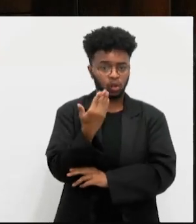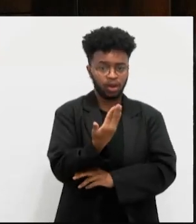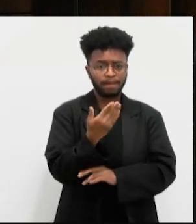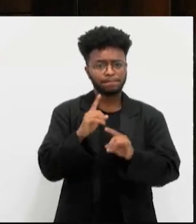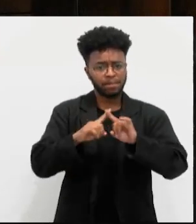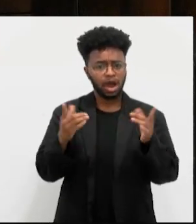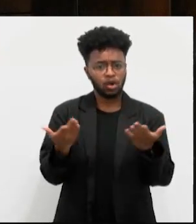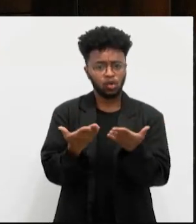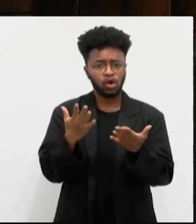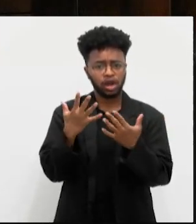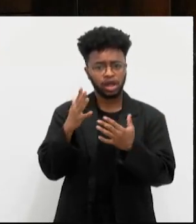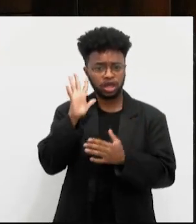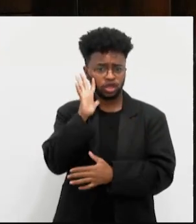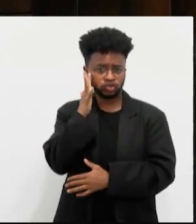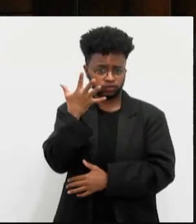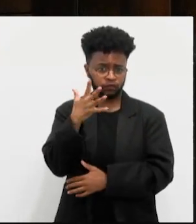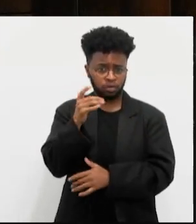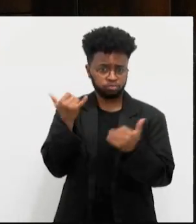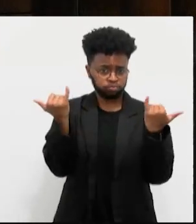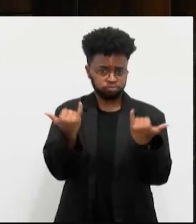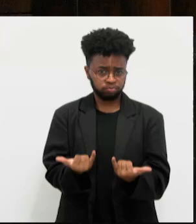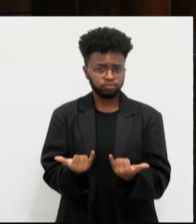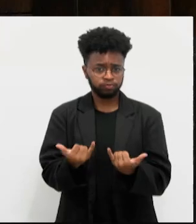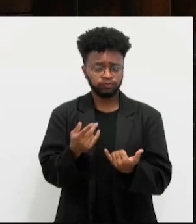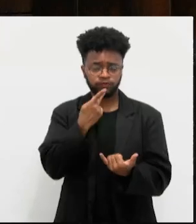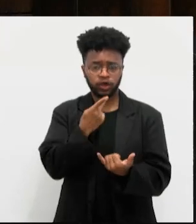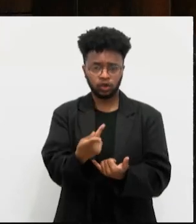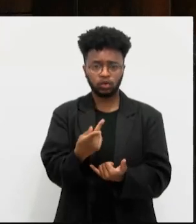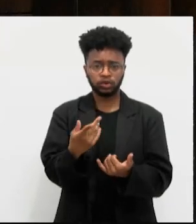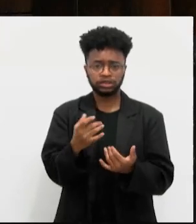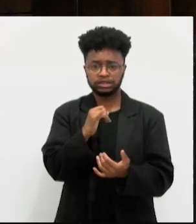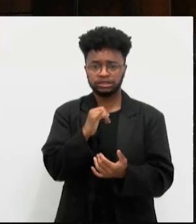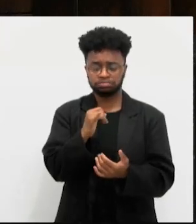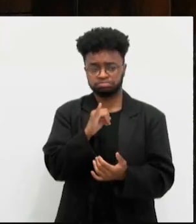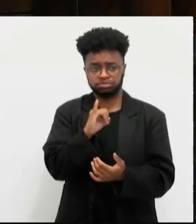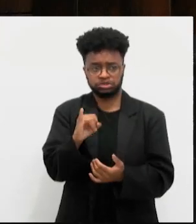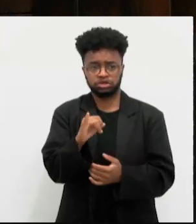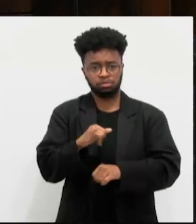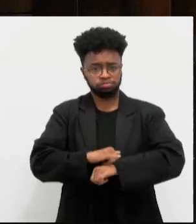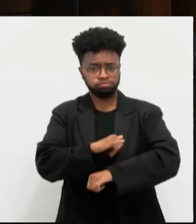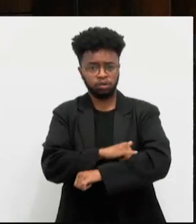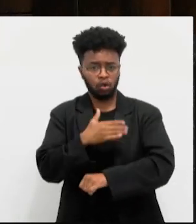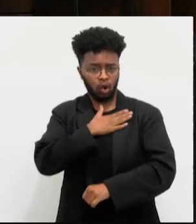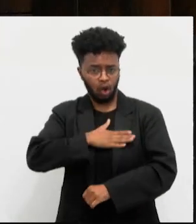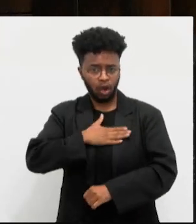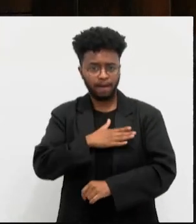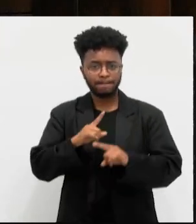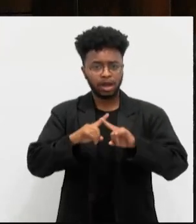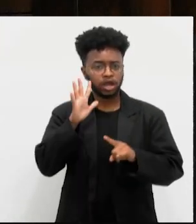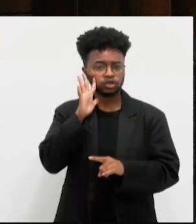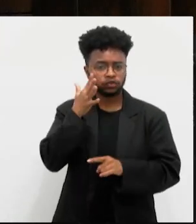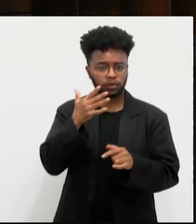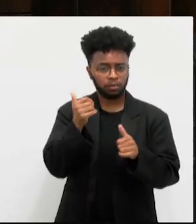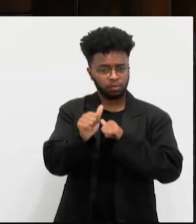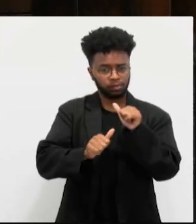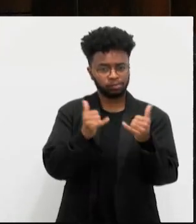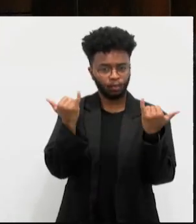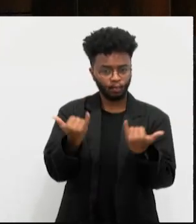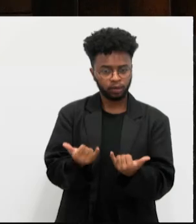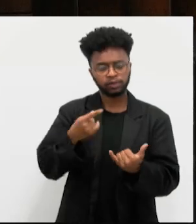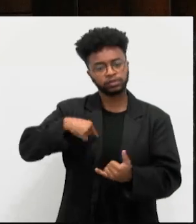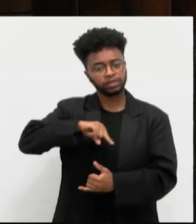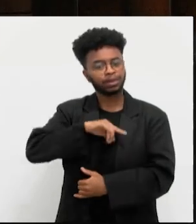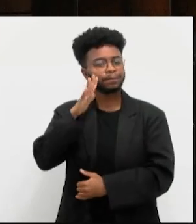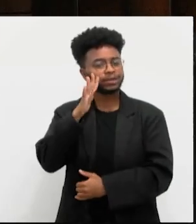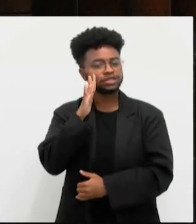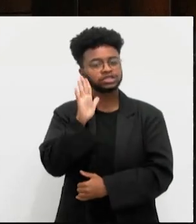Falava que se aceitava, que era saudável. Resolveu ser magra? Ora, Thaís Carla. Todo mundo já estava esperando, porque uma